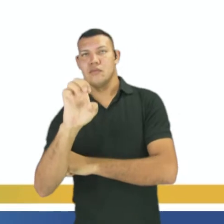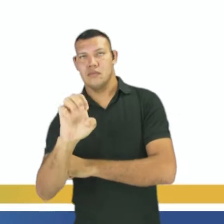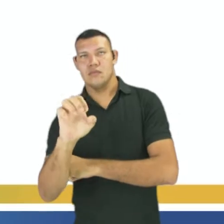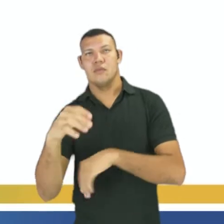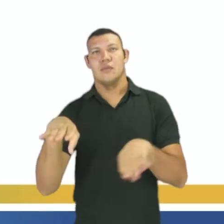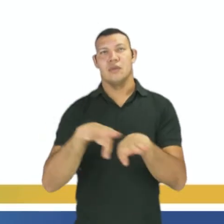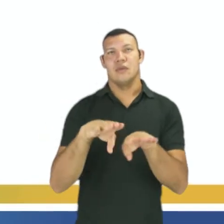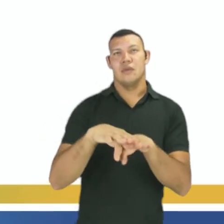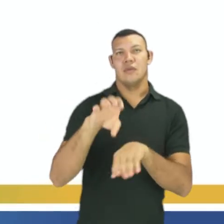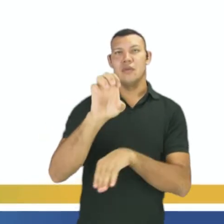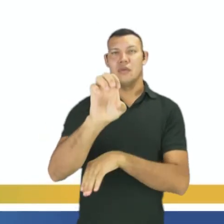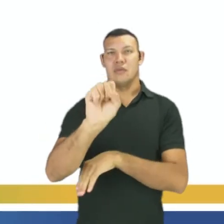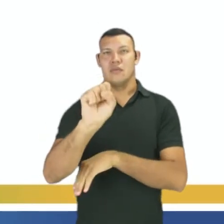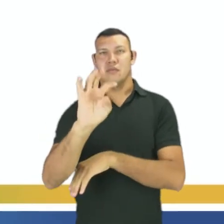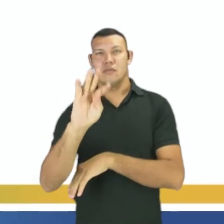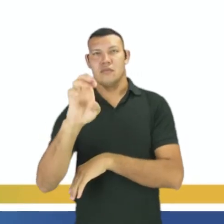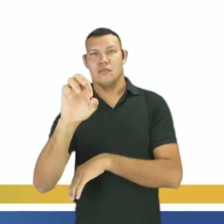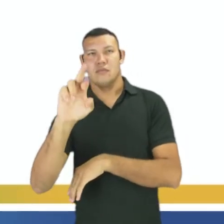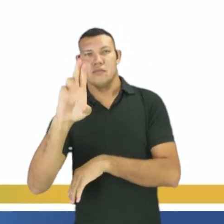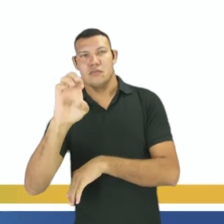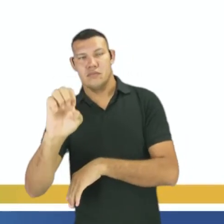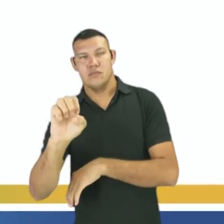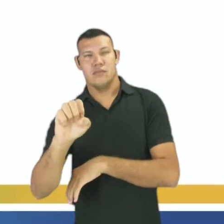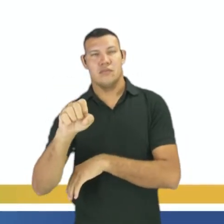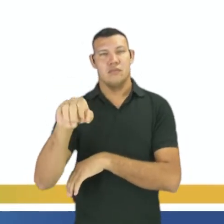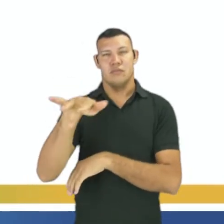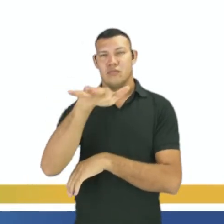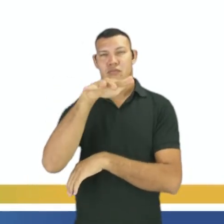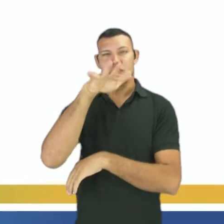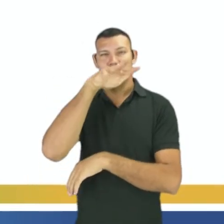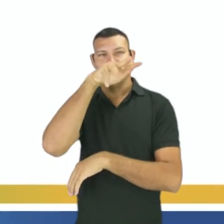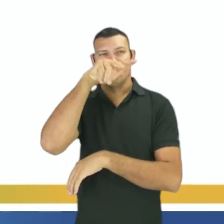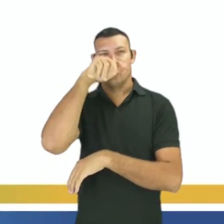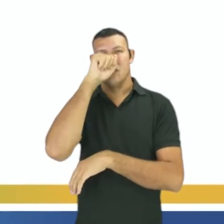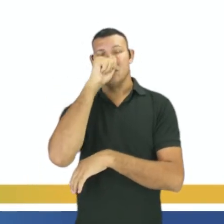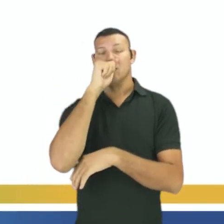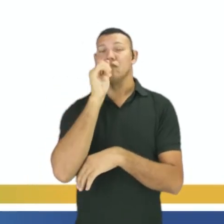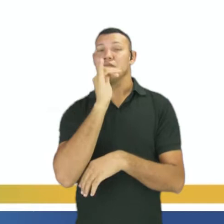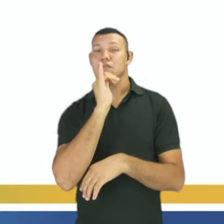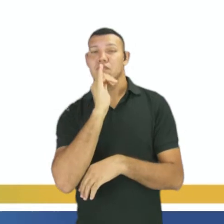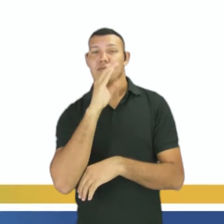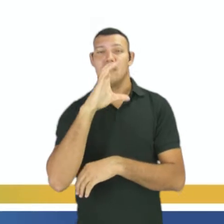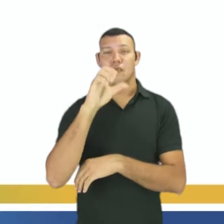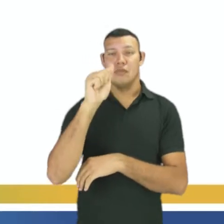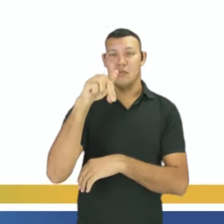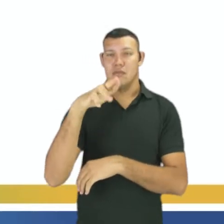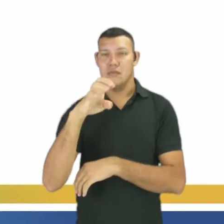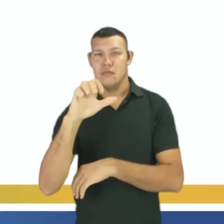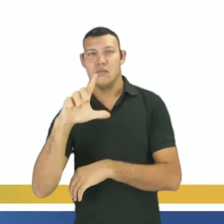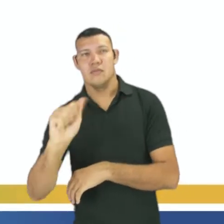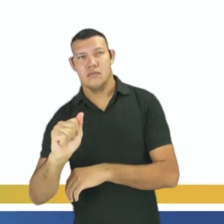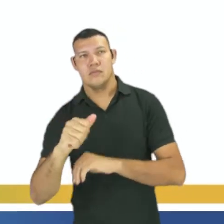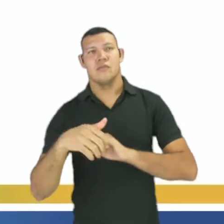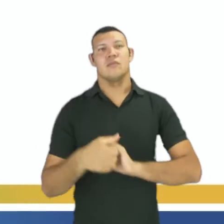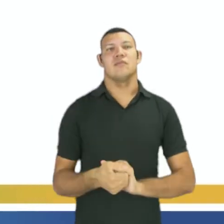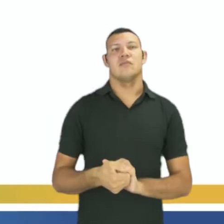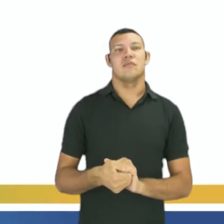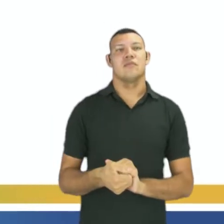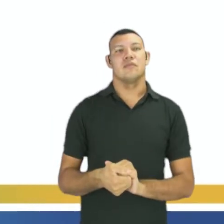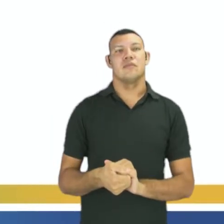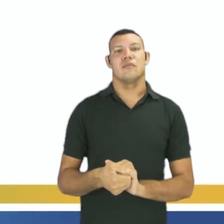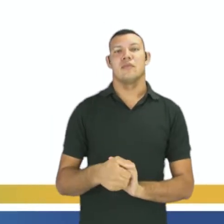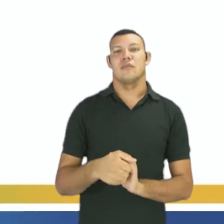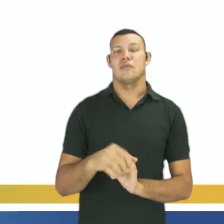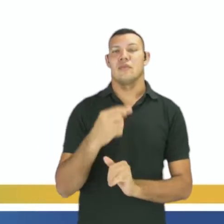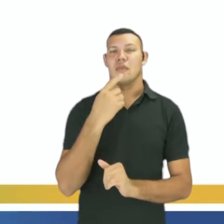da canela, do limão, que eles têm aromas, né, essências que vêm de aldeídos que são compostos orgânicos, fazem